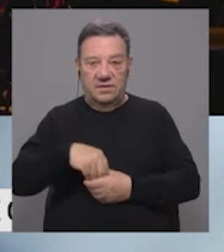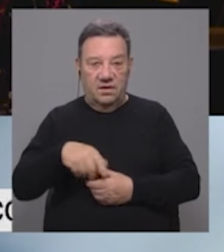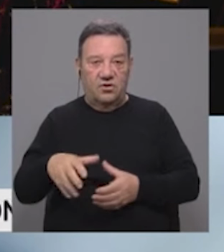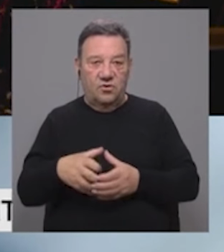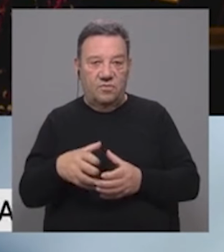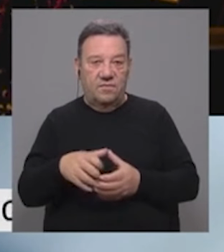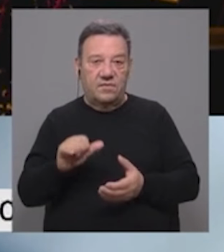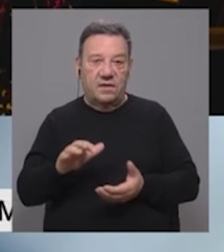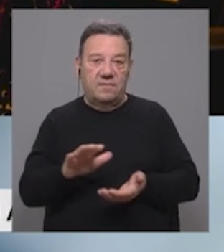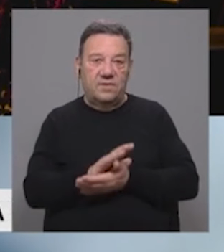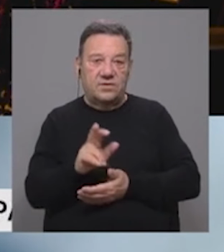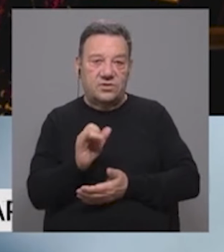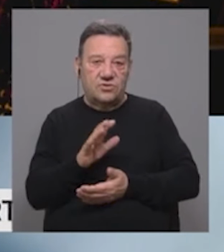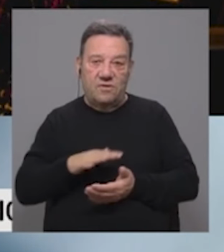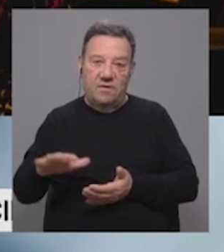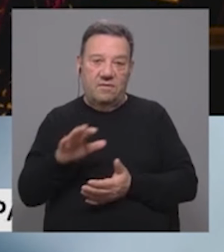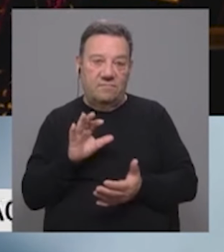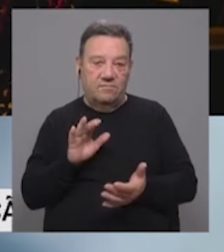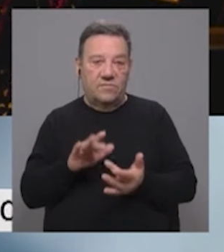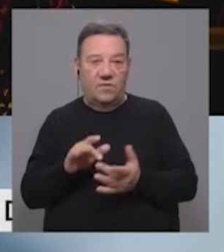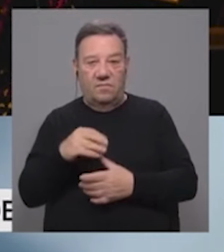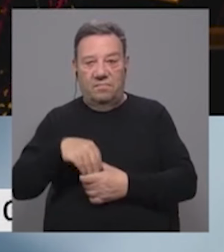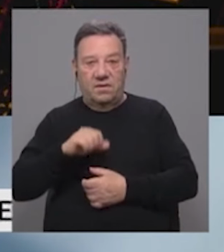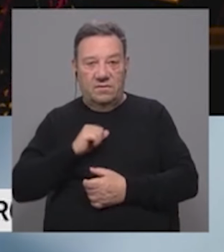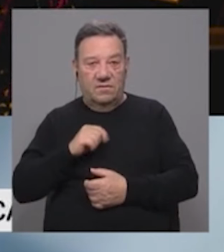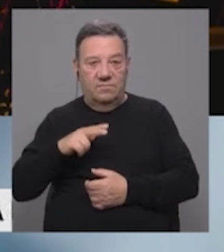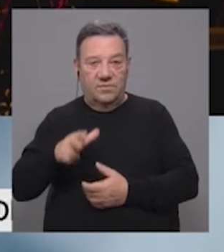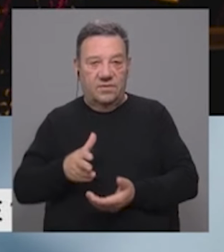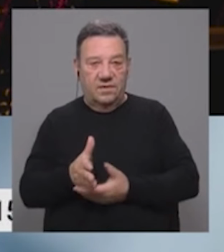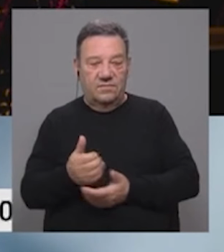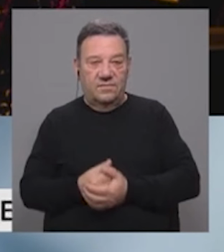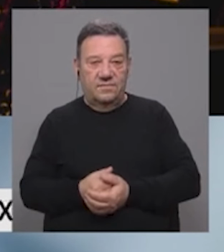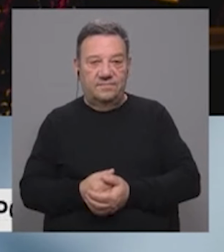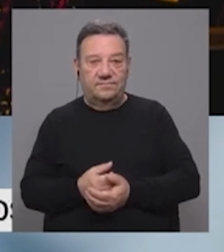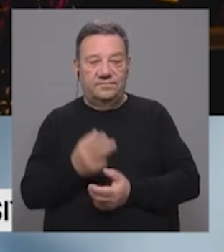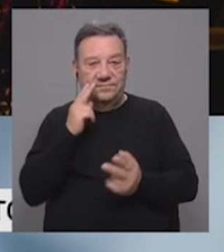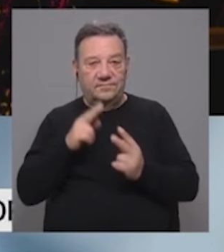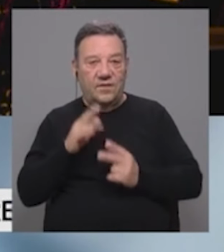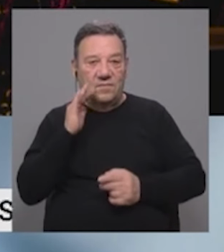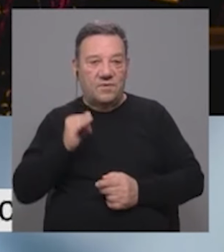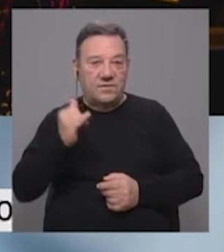grupo da imprensa regional que faz parte aqui do Portugal em Direto. Até à próxima.